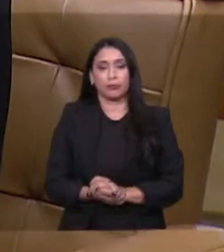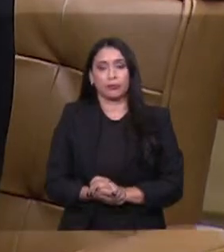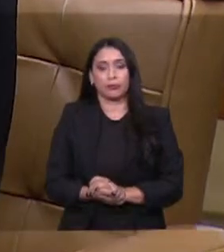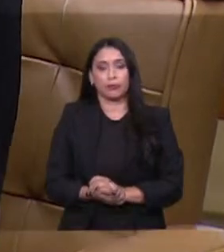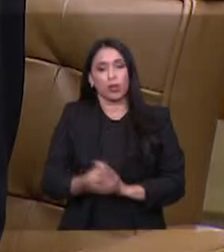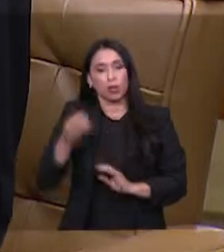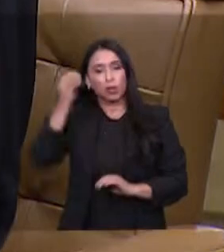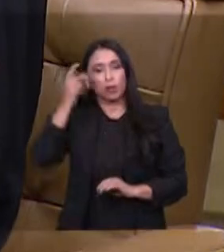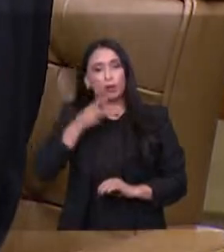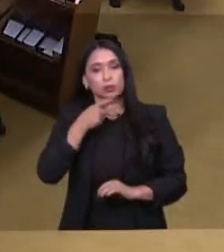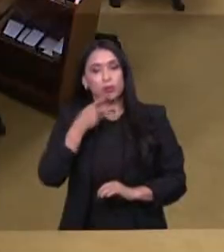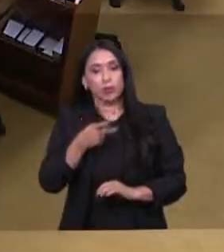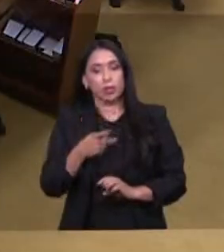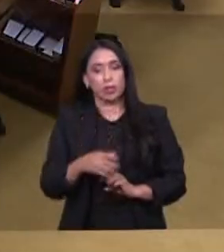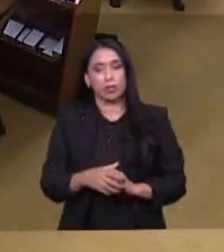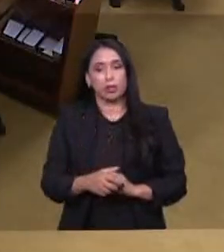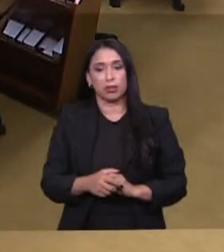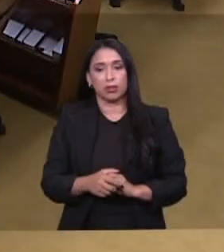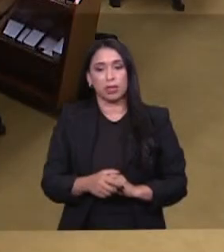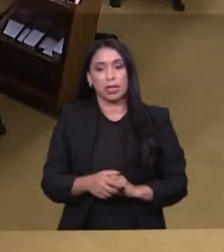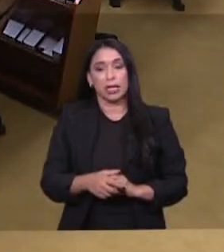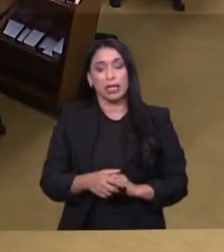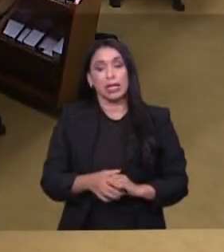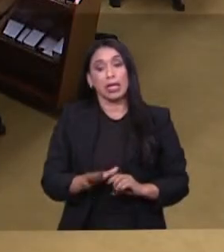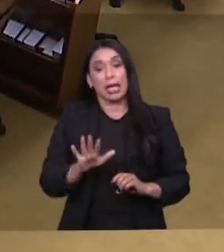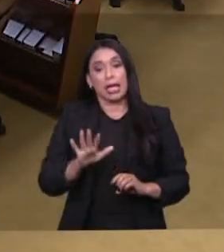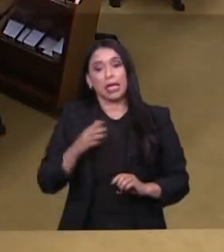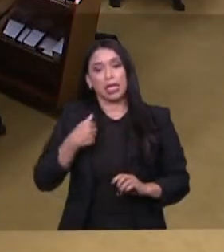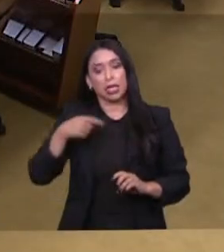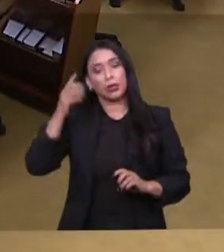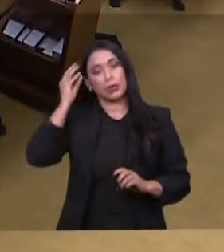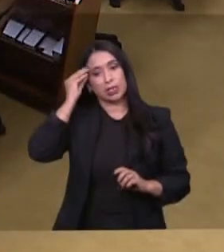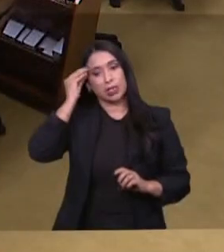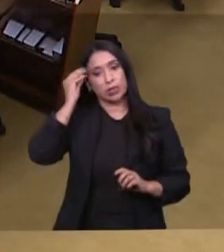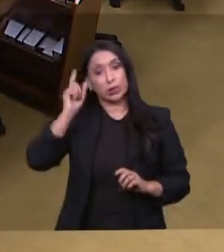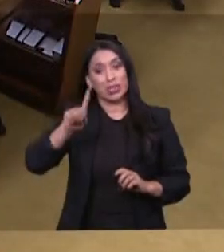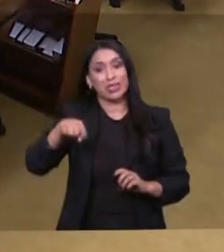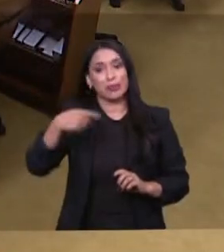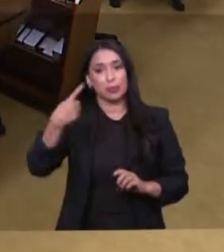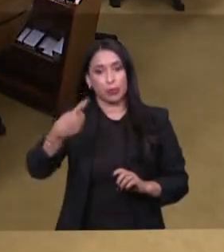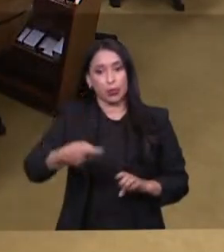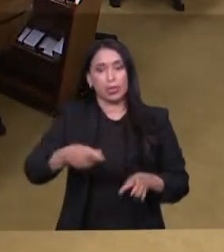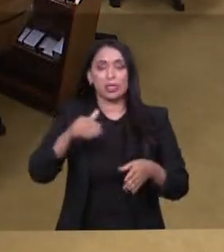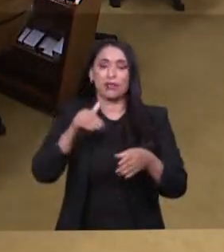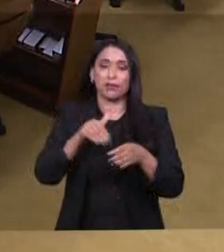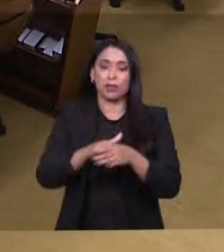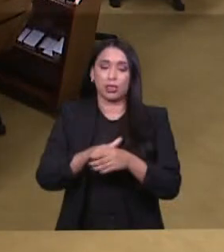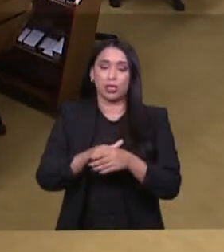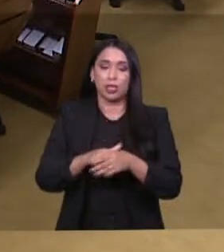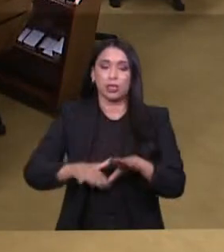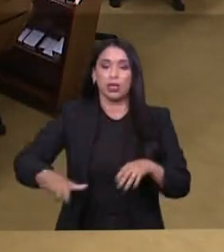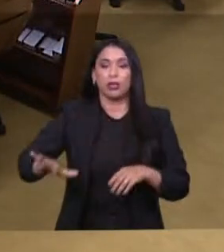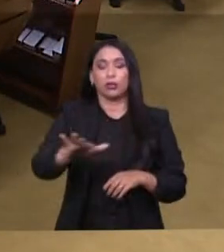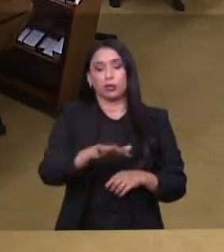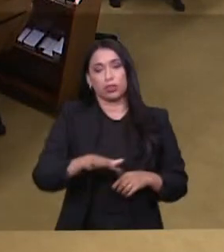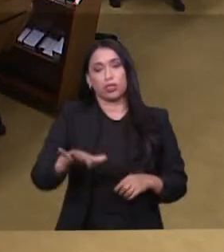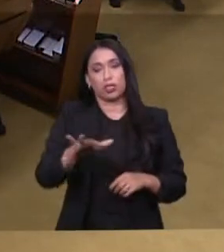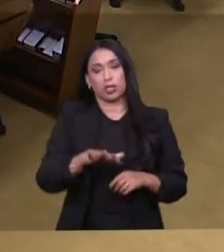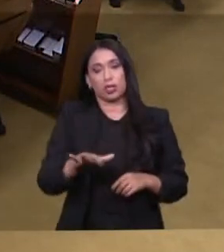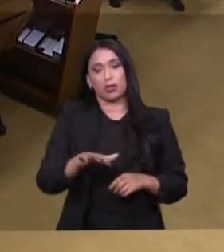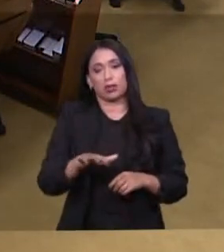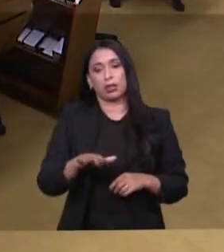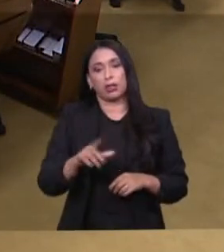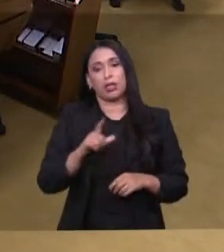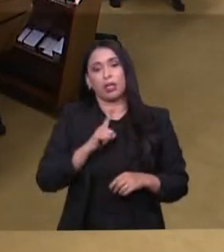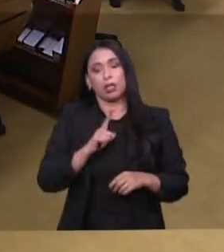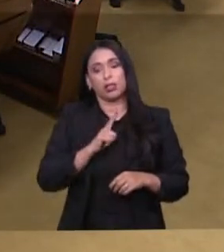não. Eu entendo que depois da votação geral, pelo conjunto da obra, nós vamos ter